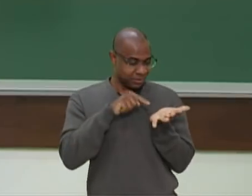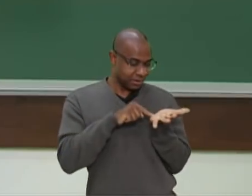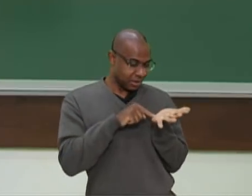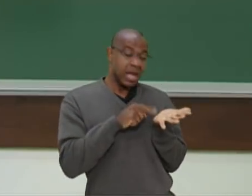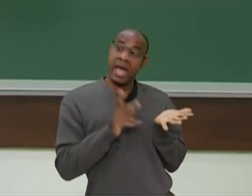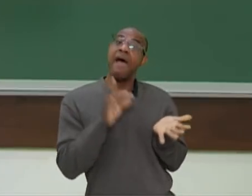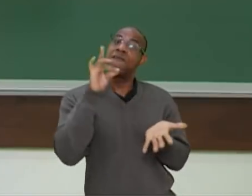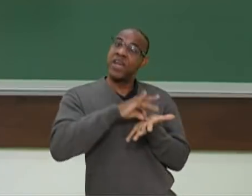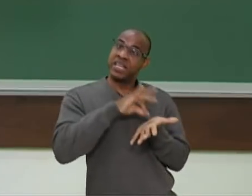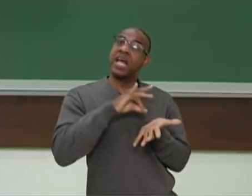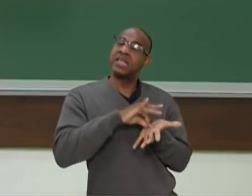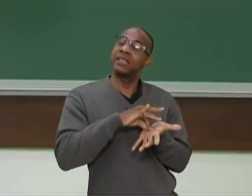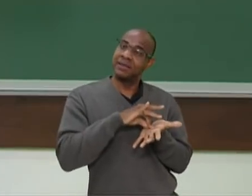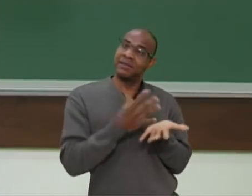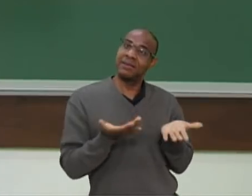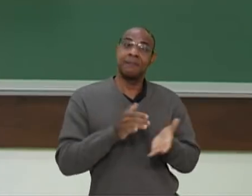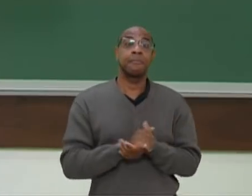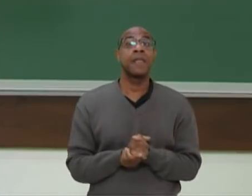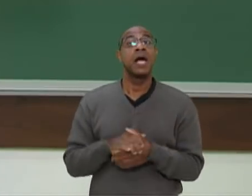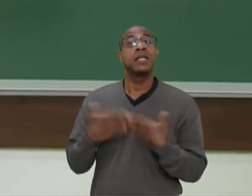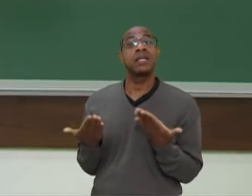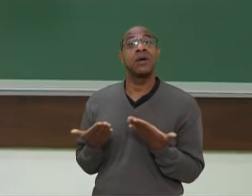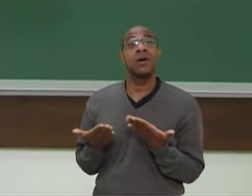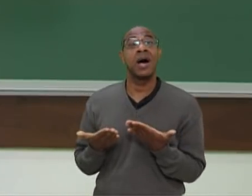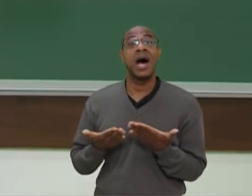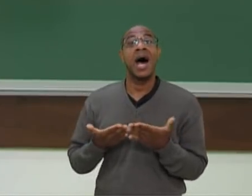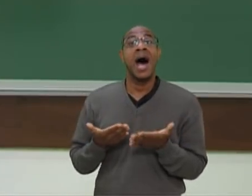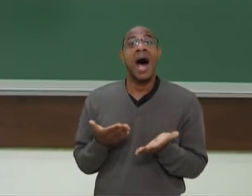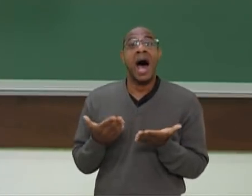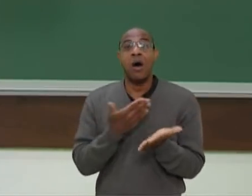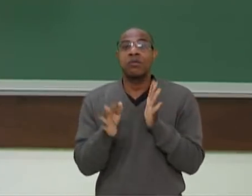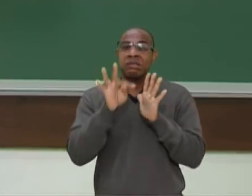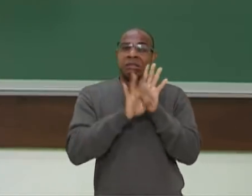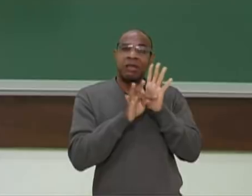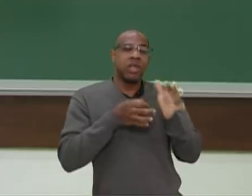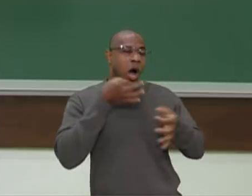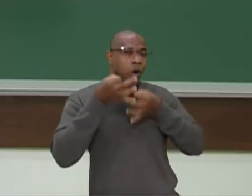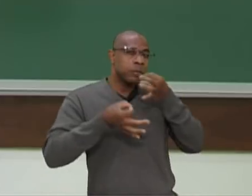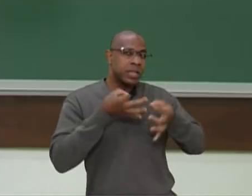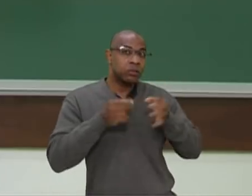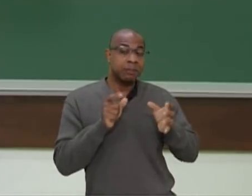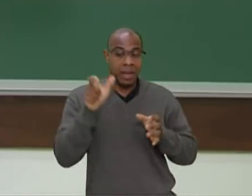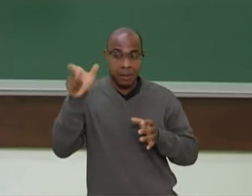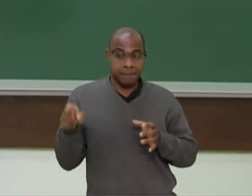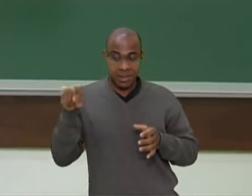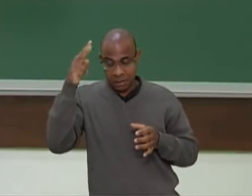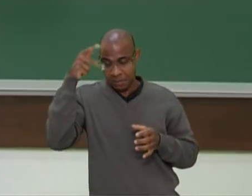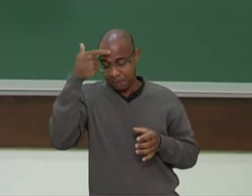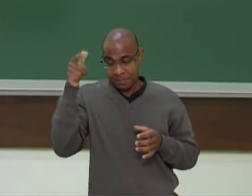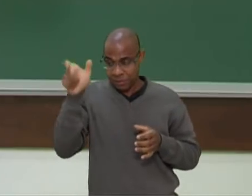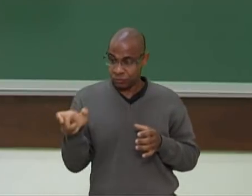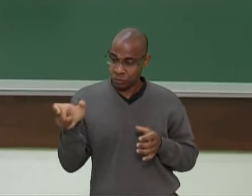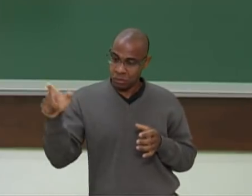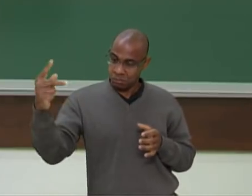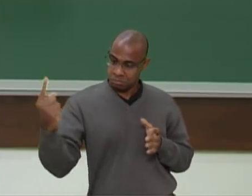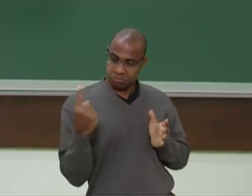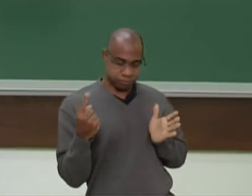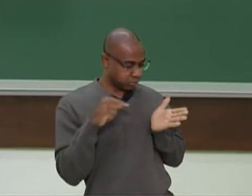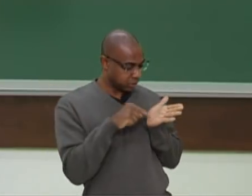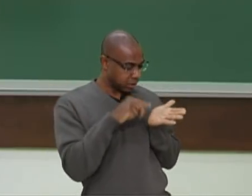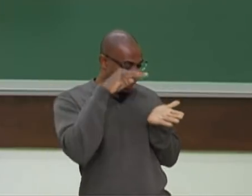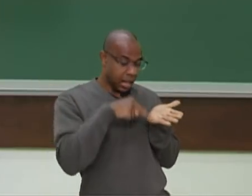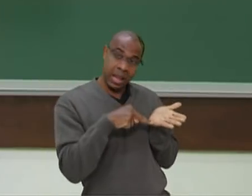é verdadeira, é certa. E muitos dos artigos de opiniões, para que o autor seja